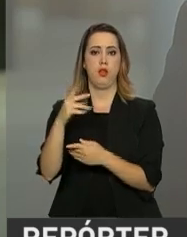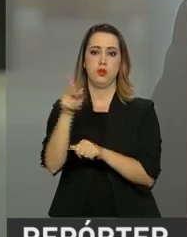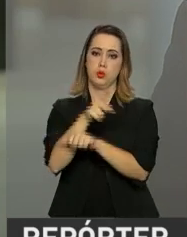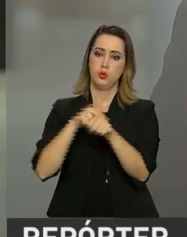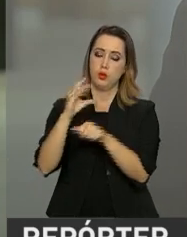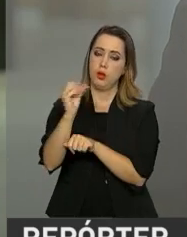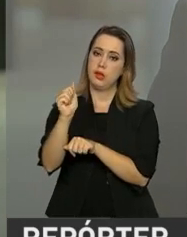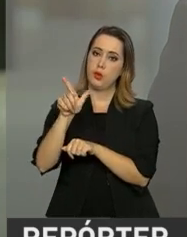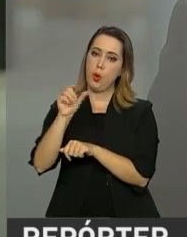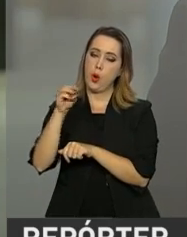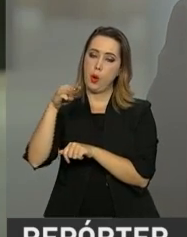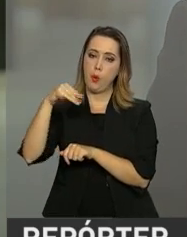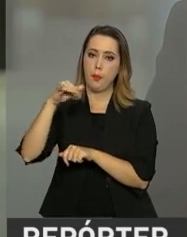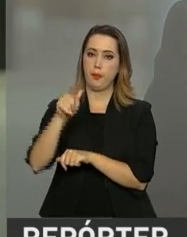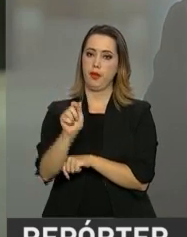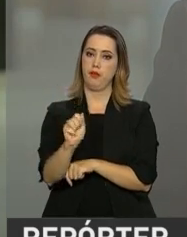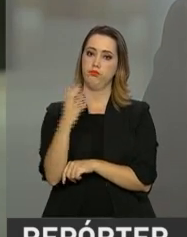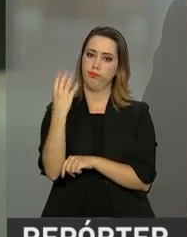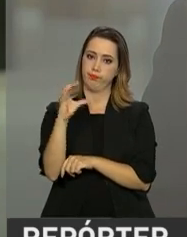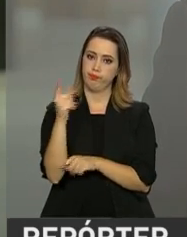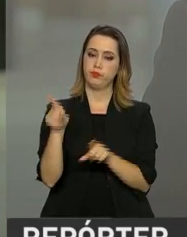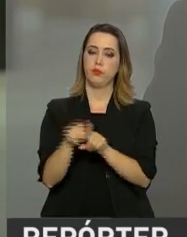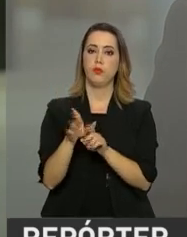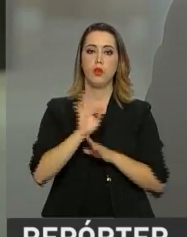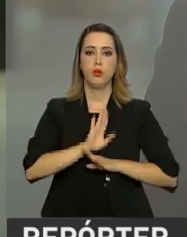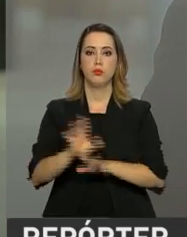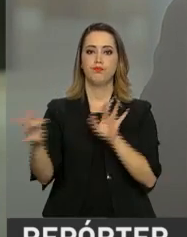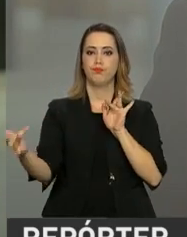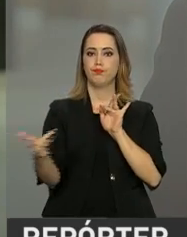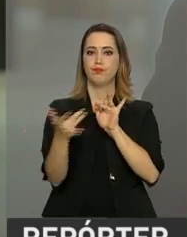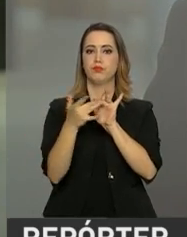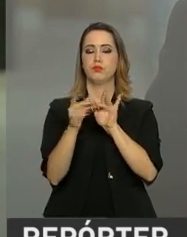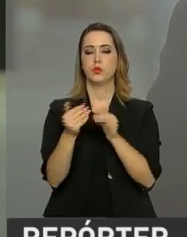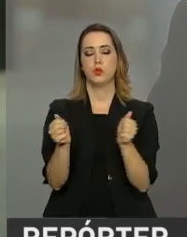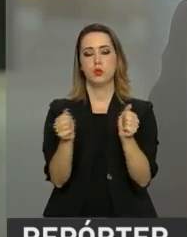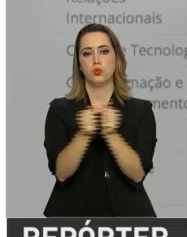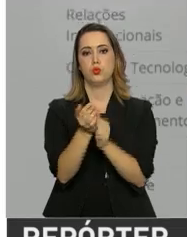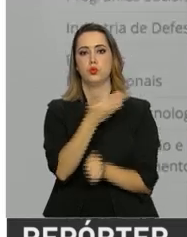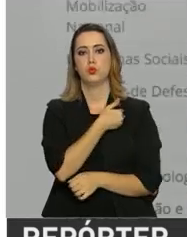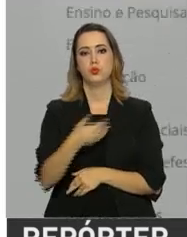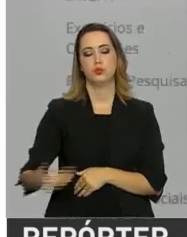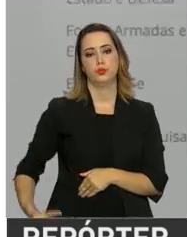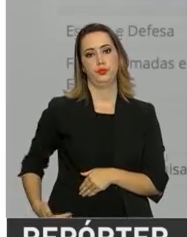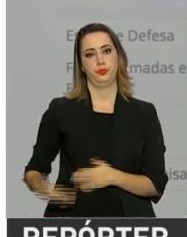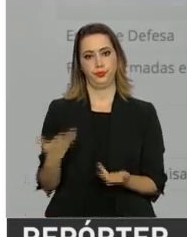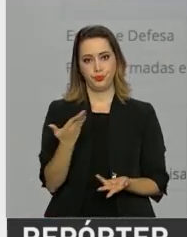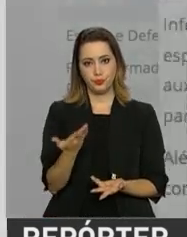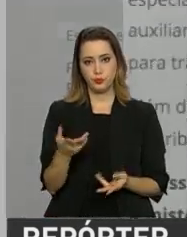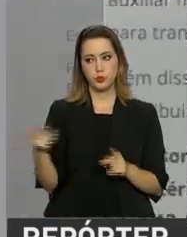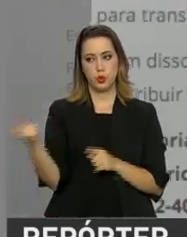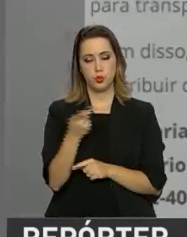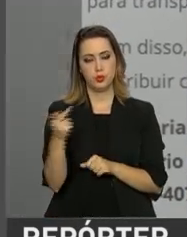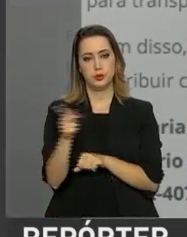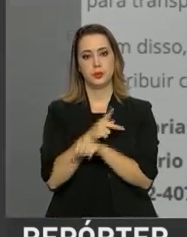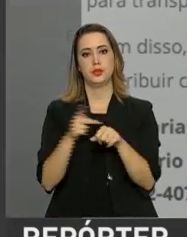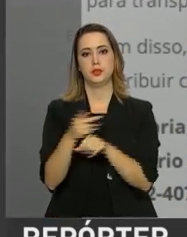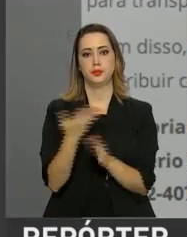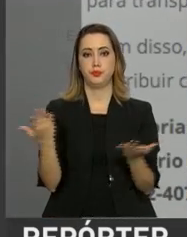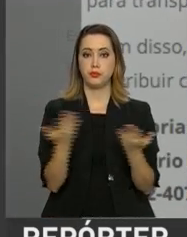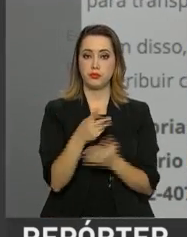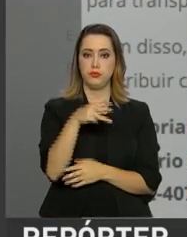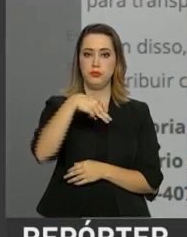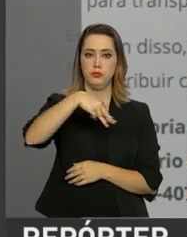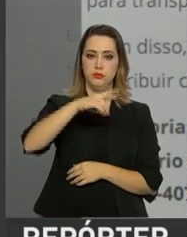estão sendo tomadas e disse que ficará em contato com o governo colombiano os Ministérios da defesa e das relações